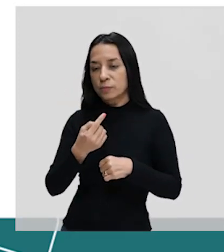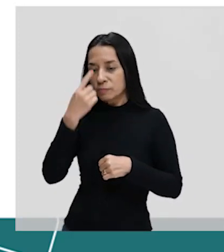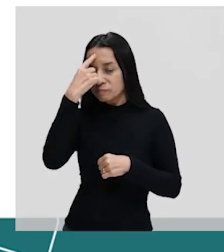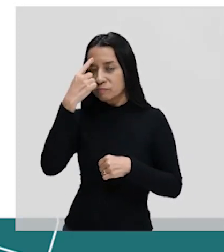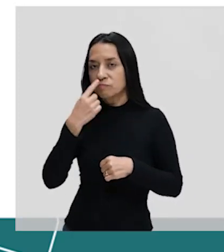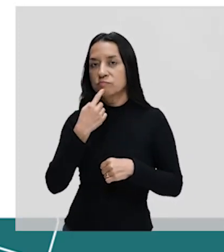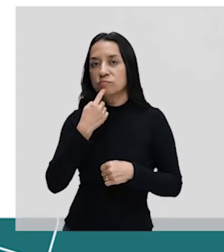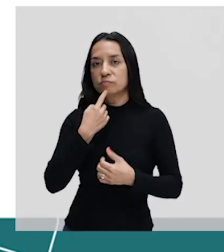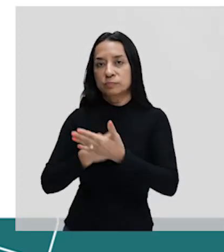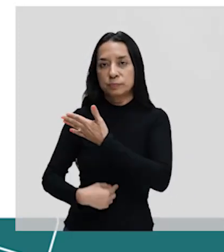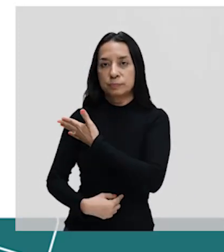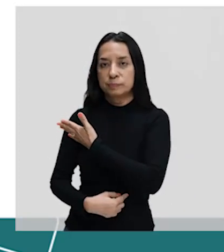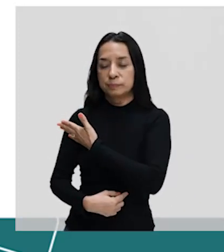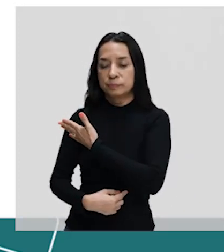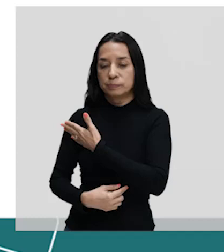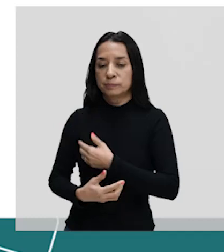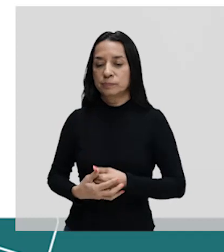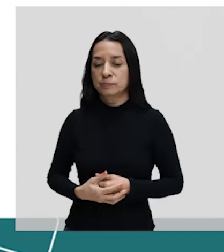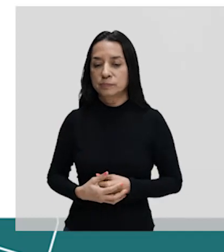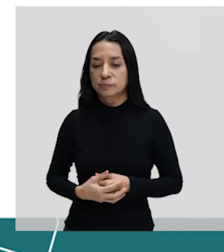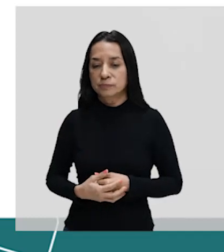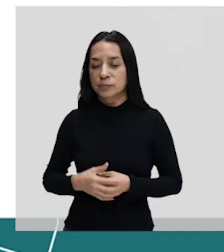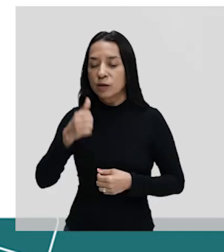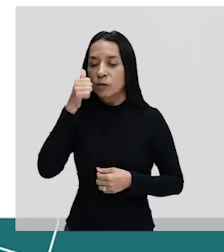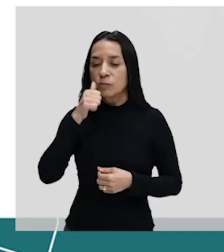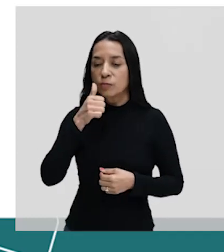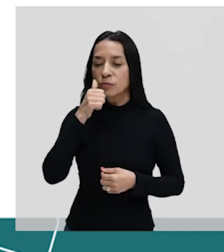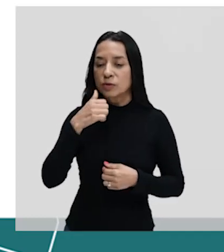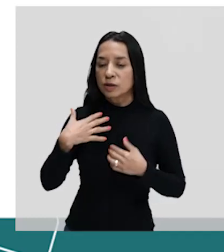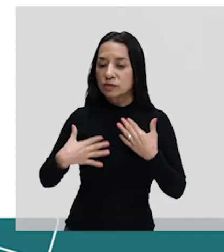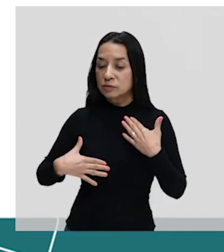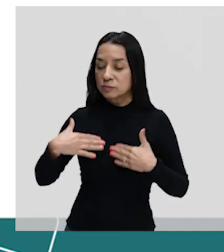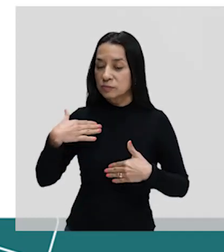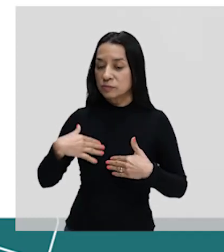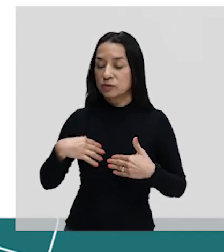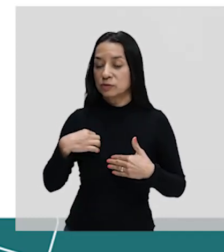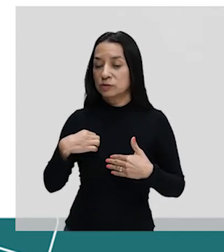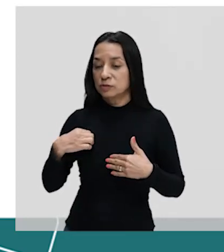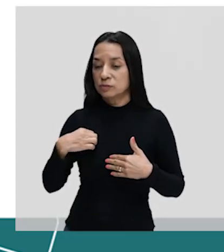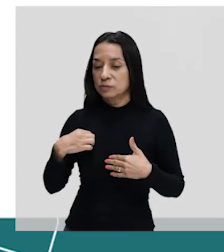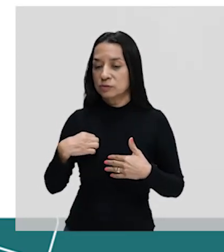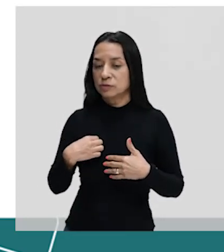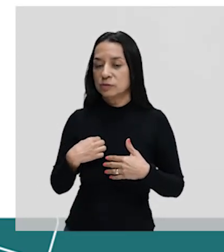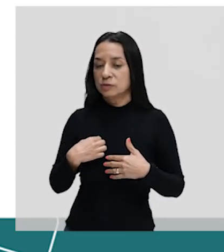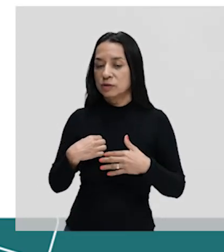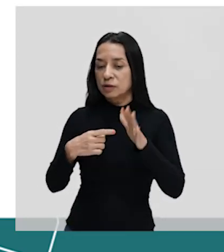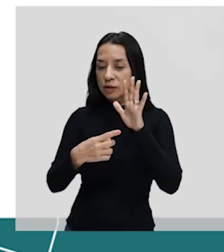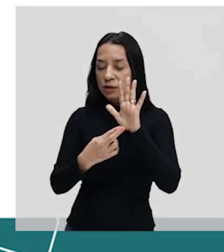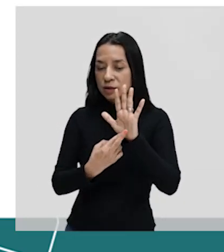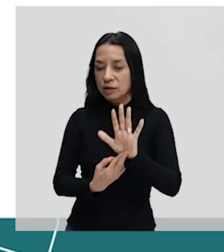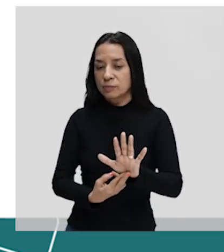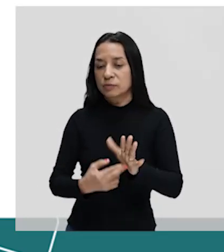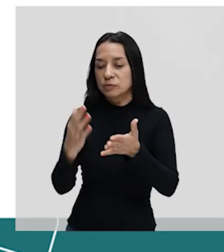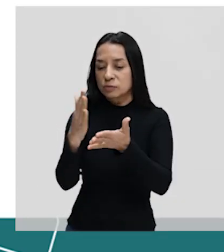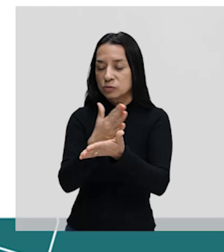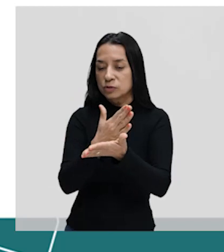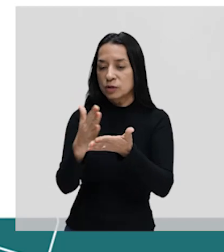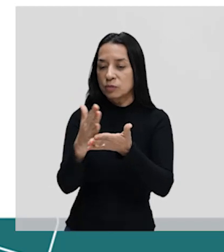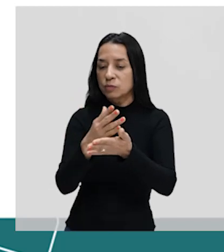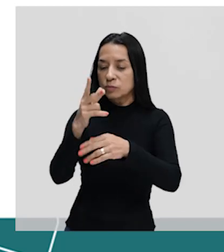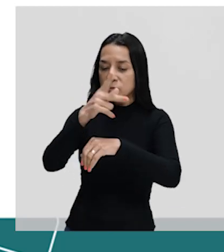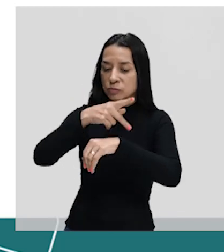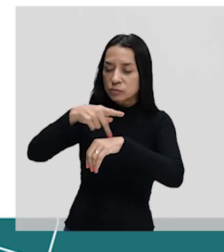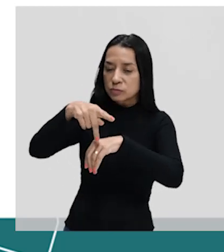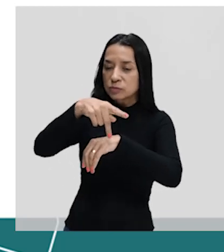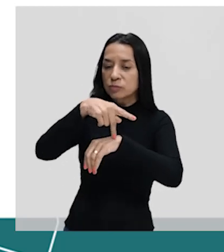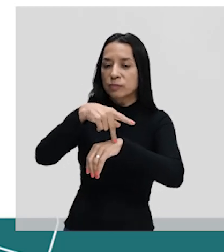né, com moças que estão vestidas com camisetas que representam as bandeiras de alguns dos